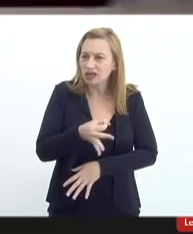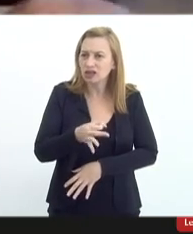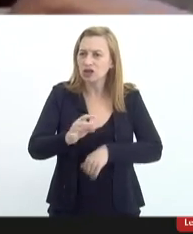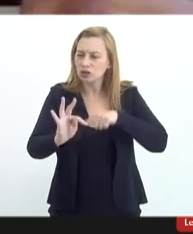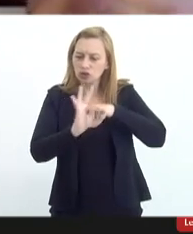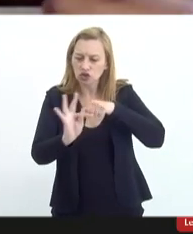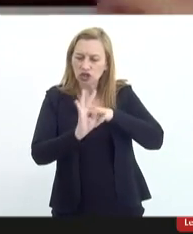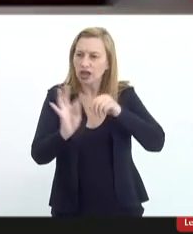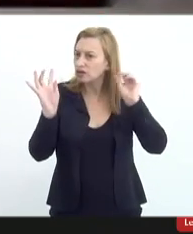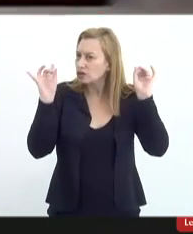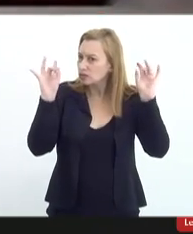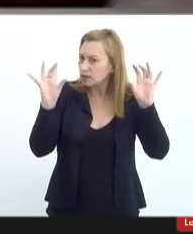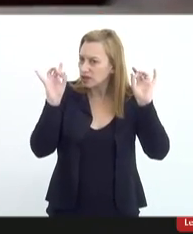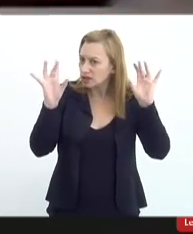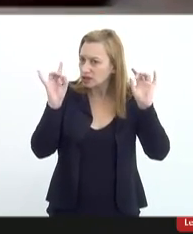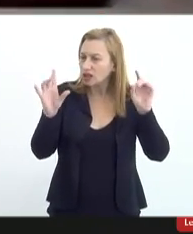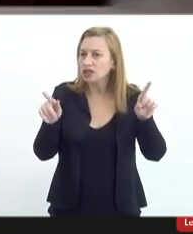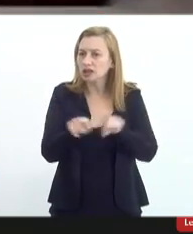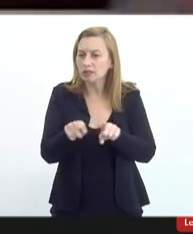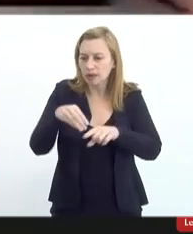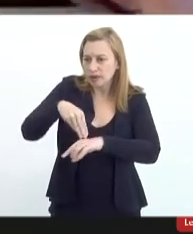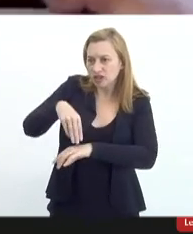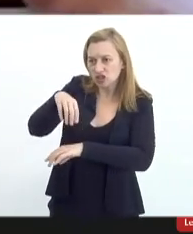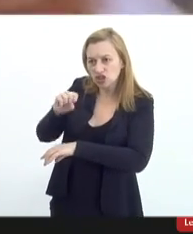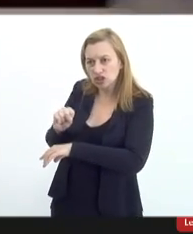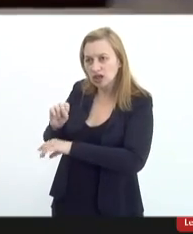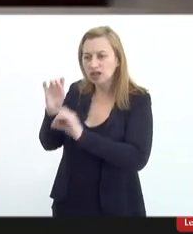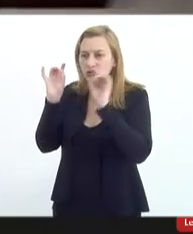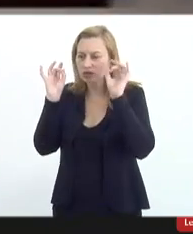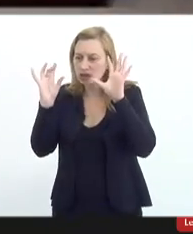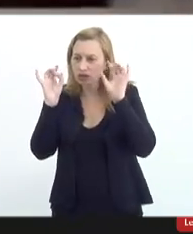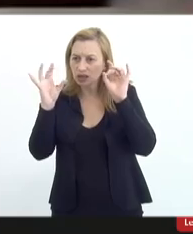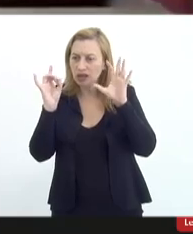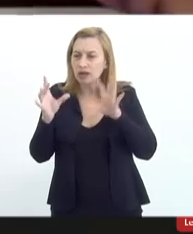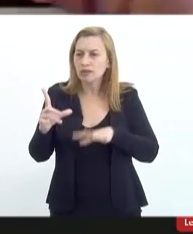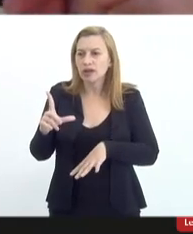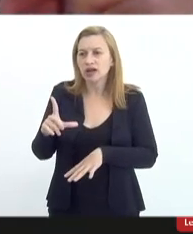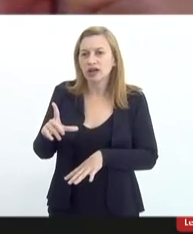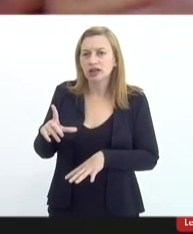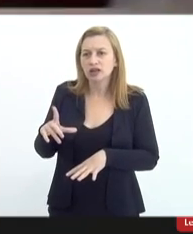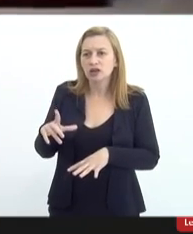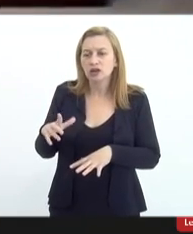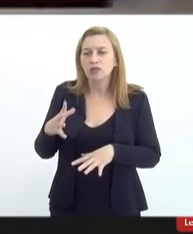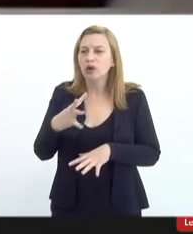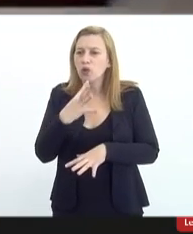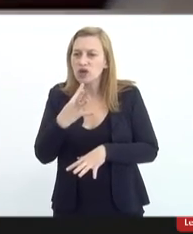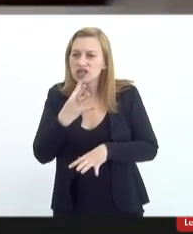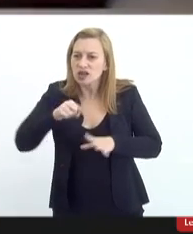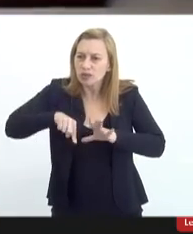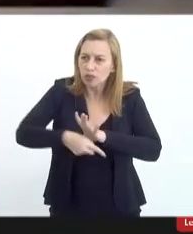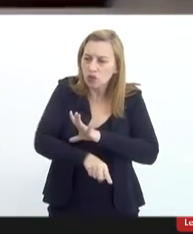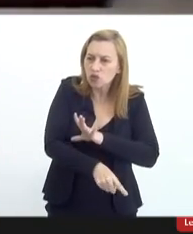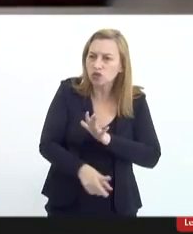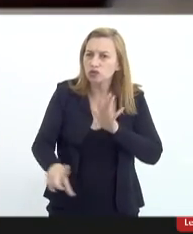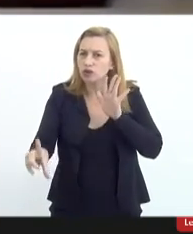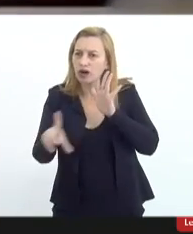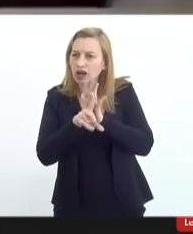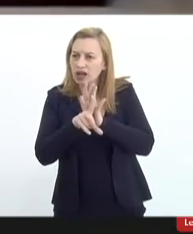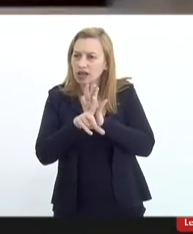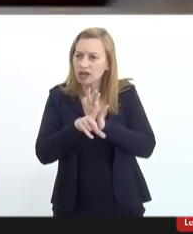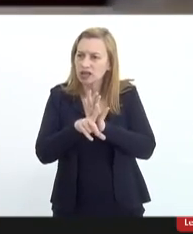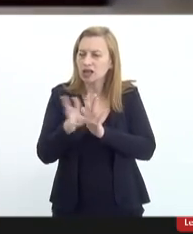técnicos, especializar seus magistrados, para ter um ouvido apurado, para conhecer a legislação